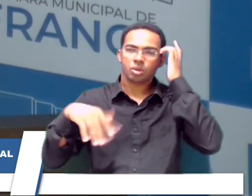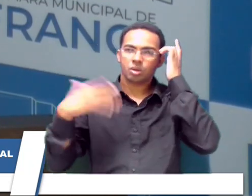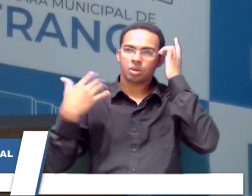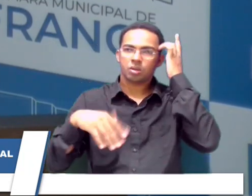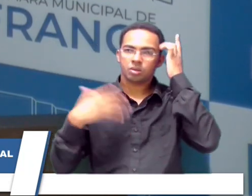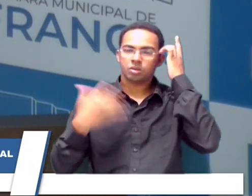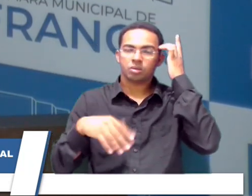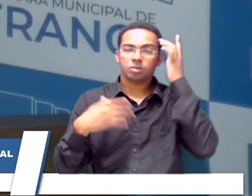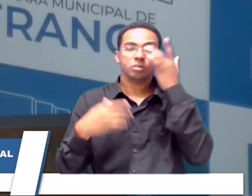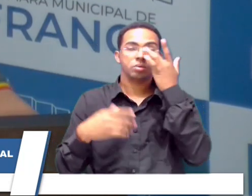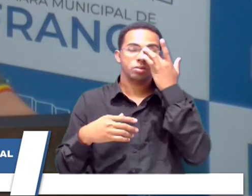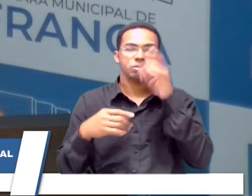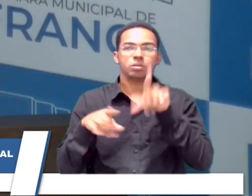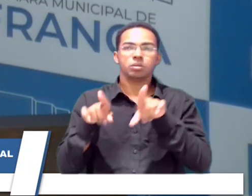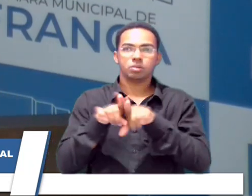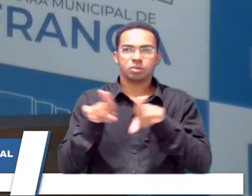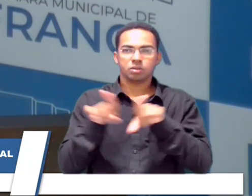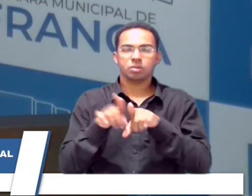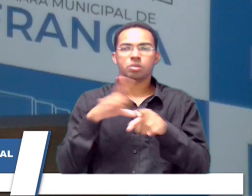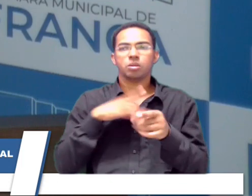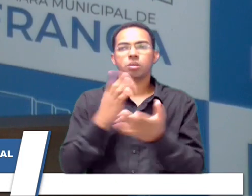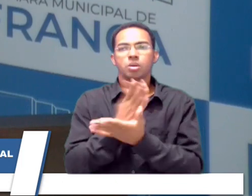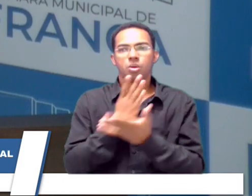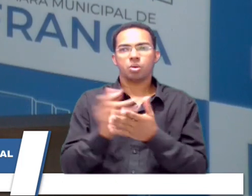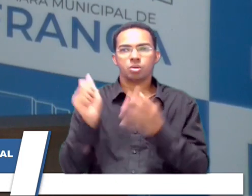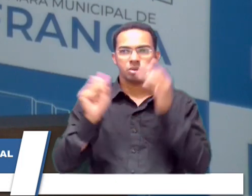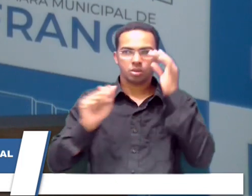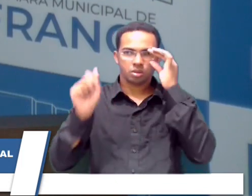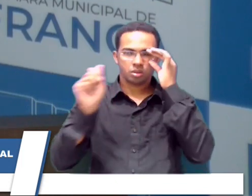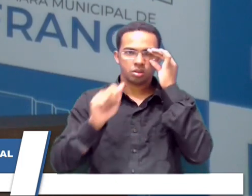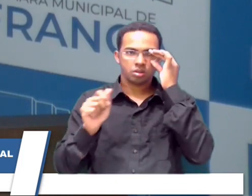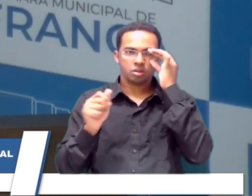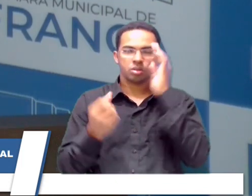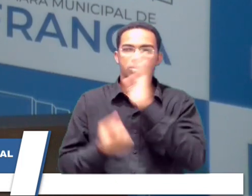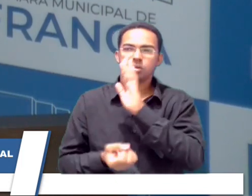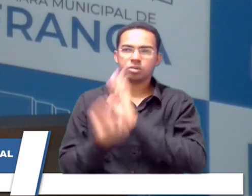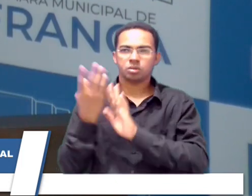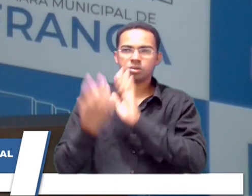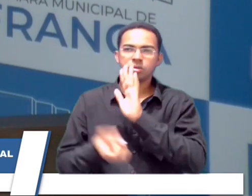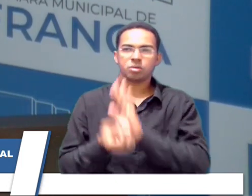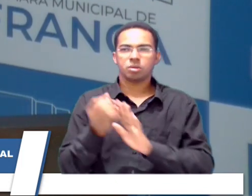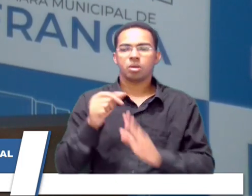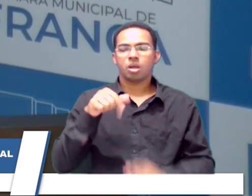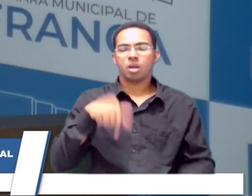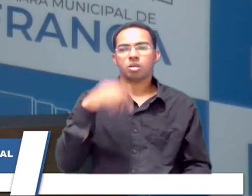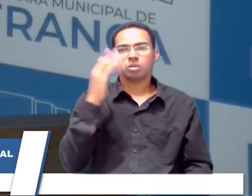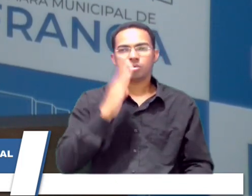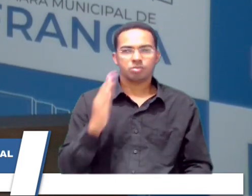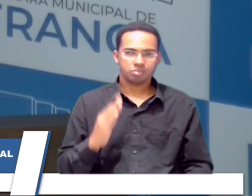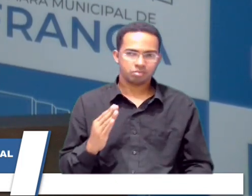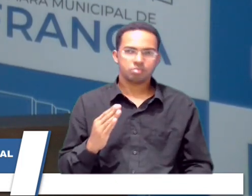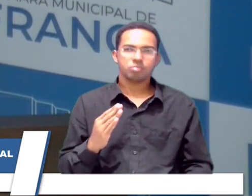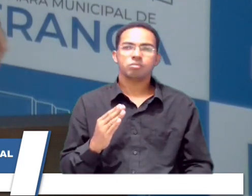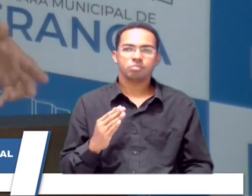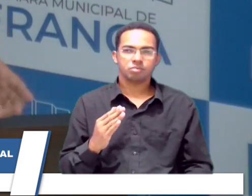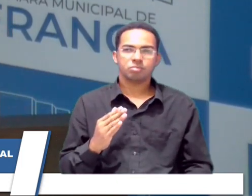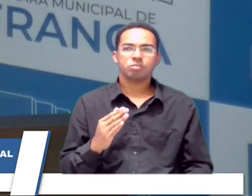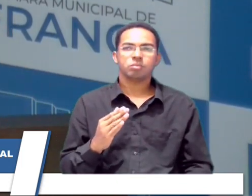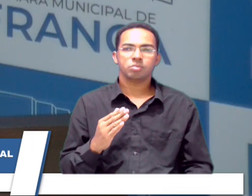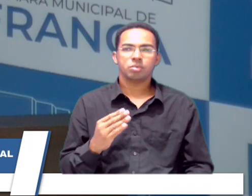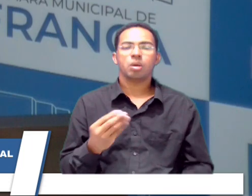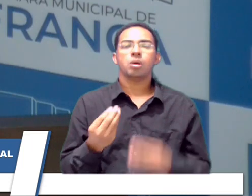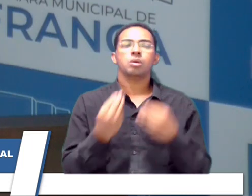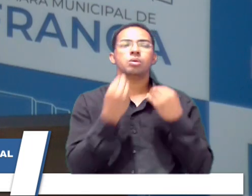e paralelamente existem associações canábicas produzindo em solo nacional e